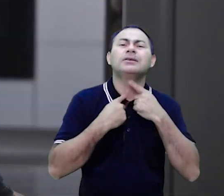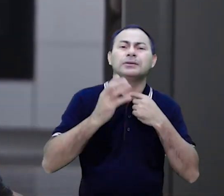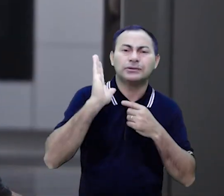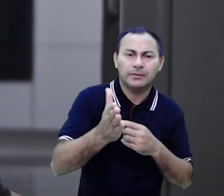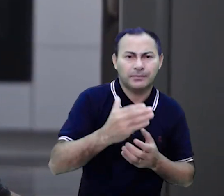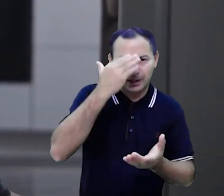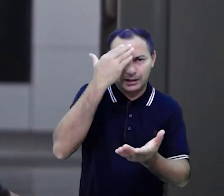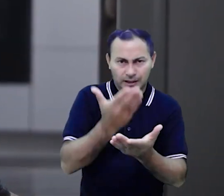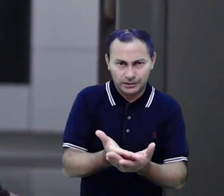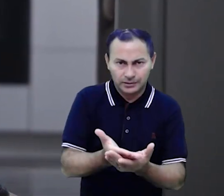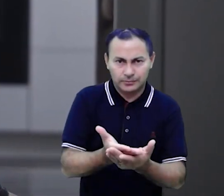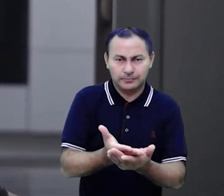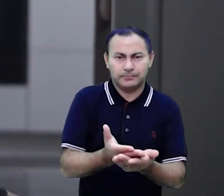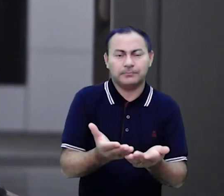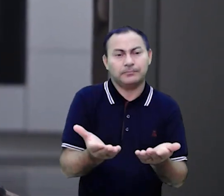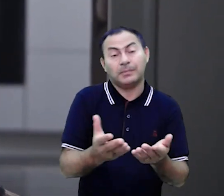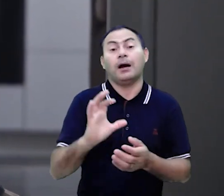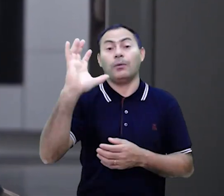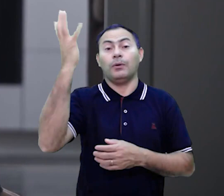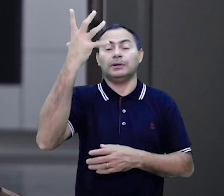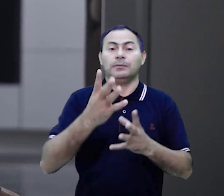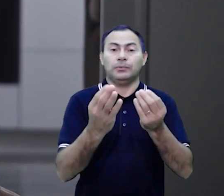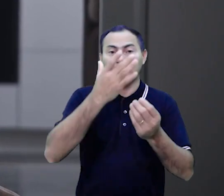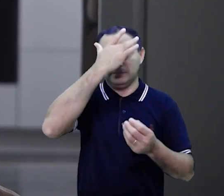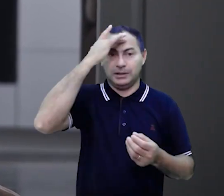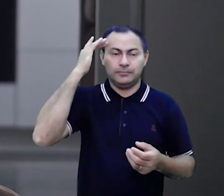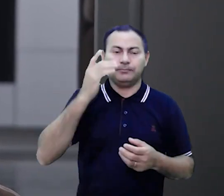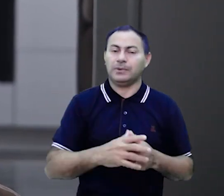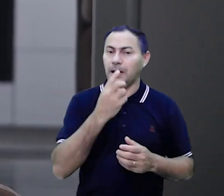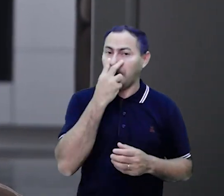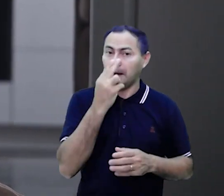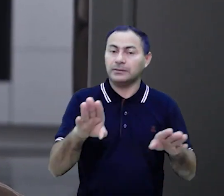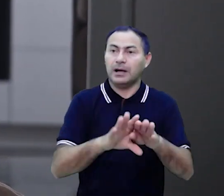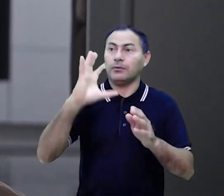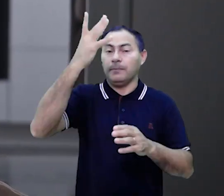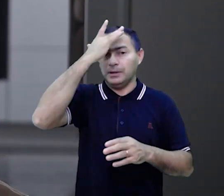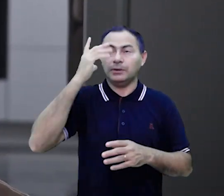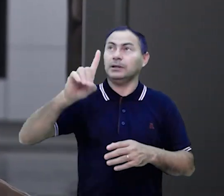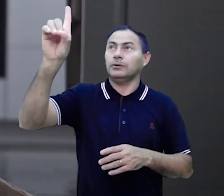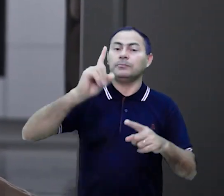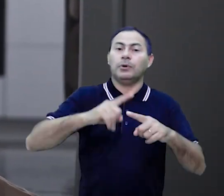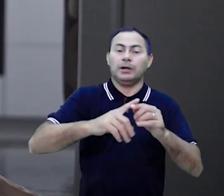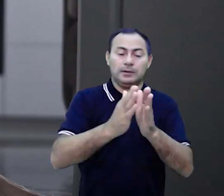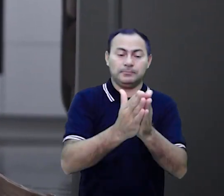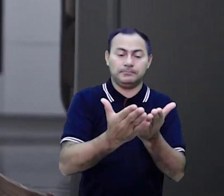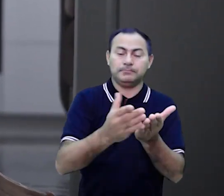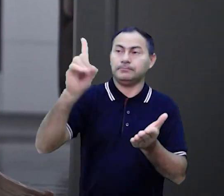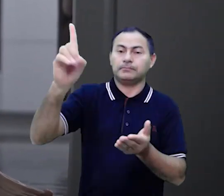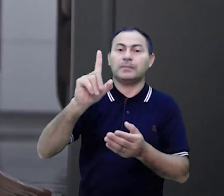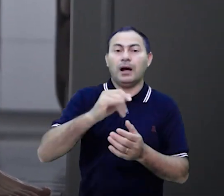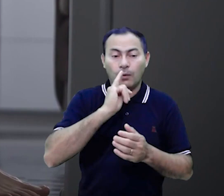já desejou isso? Creio que isso acontece com muita gente. E acho que também acontece com pessoas de Deus, porque